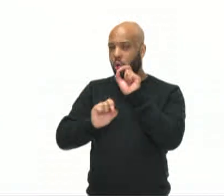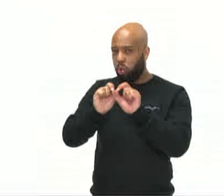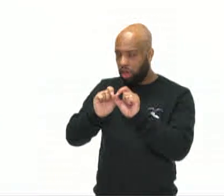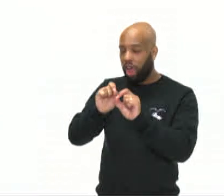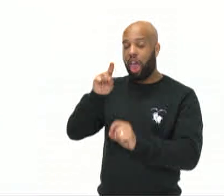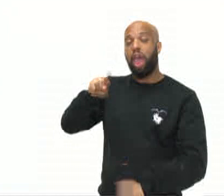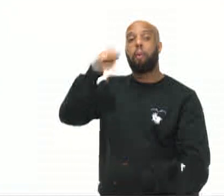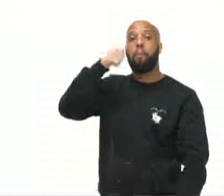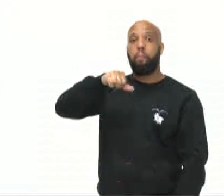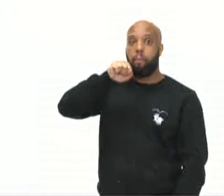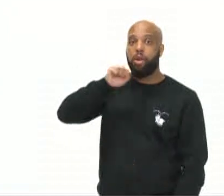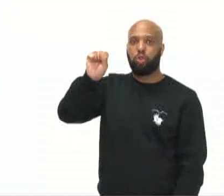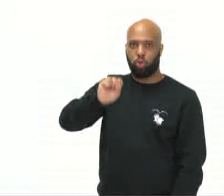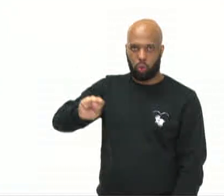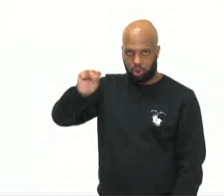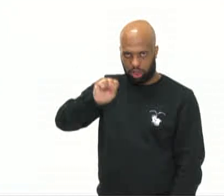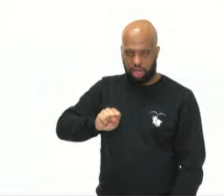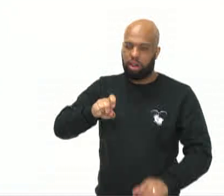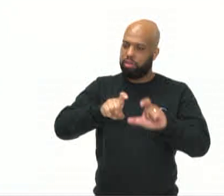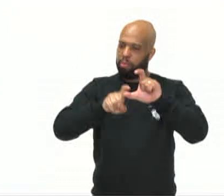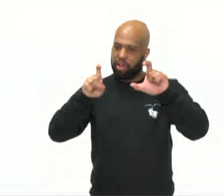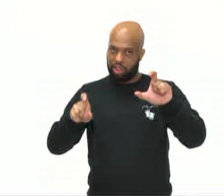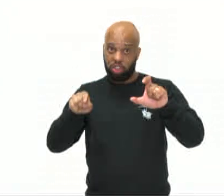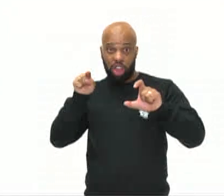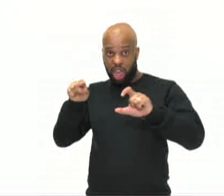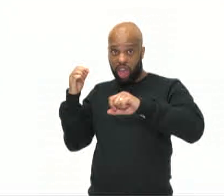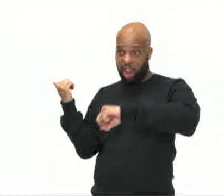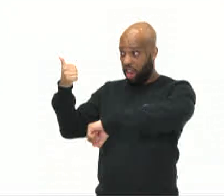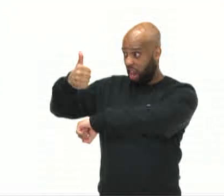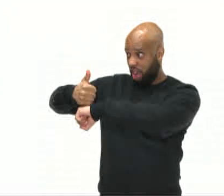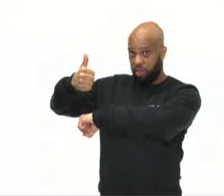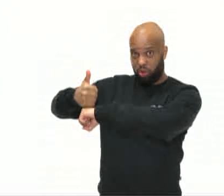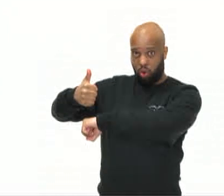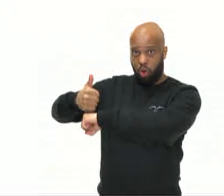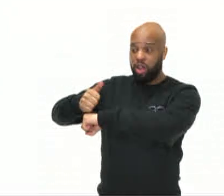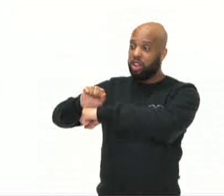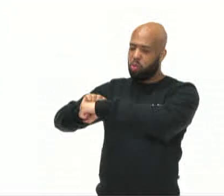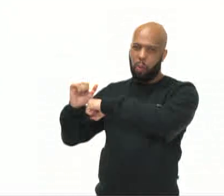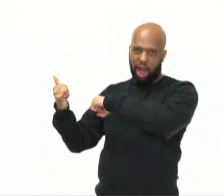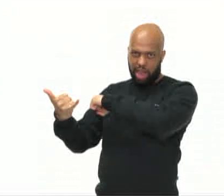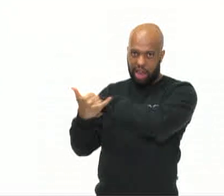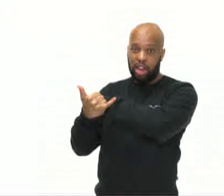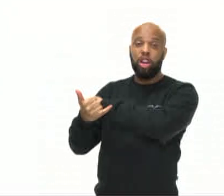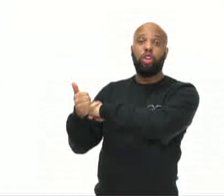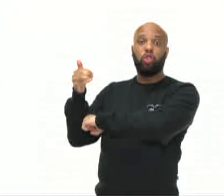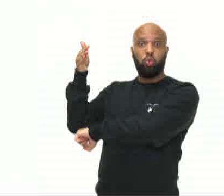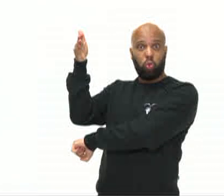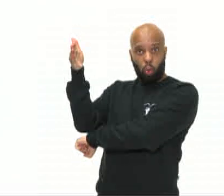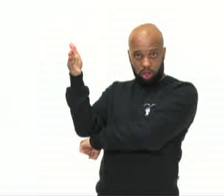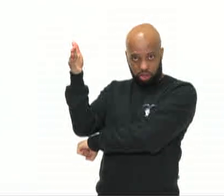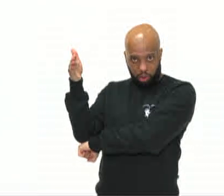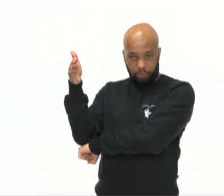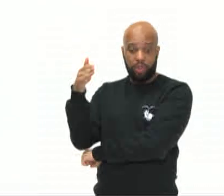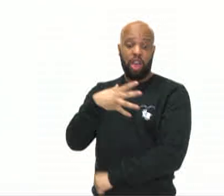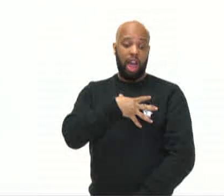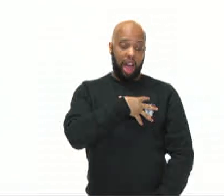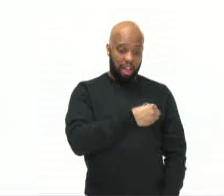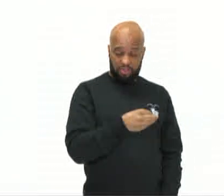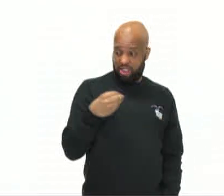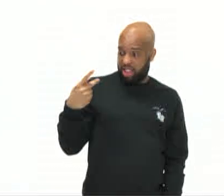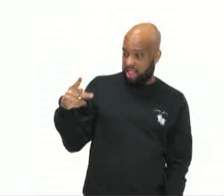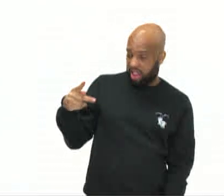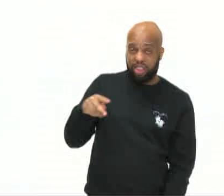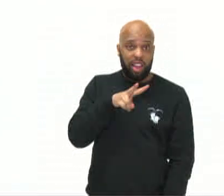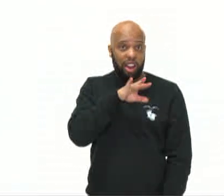um charmosíssimo hotel na bela ilha grega de Kalokairi, a filha Sophie vai